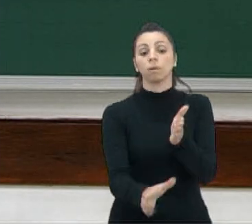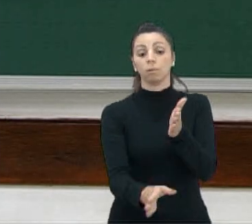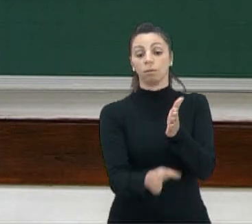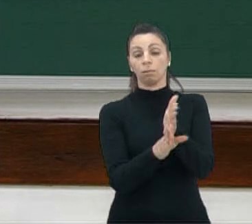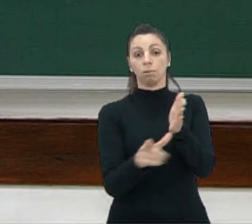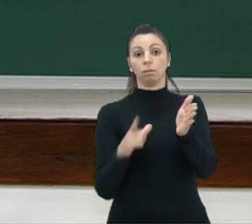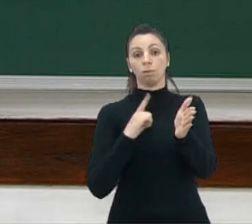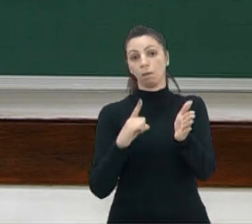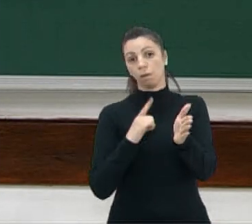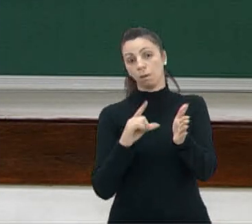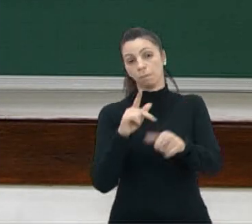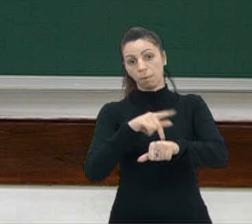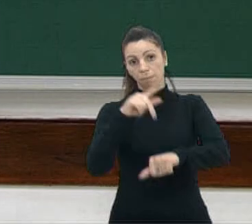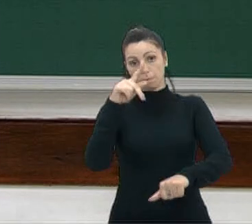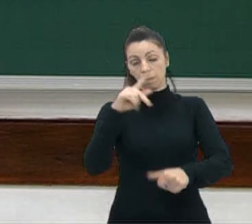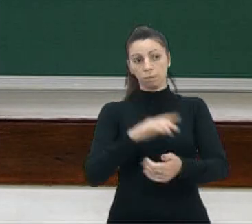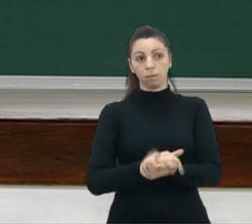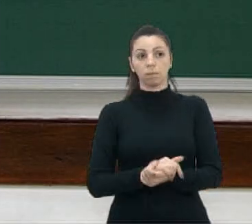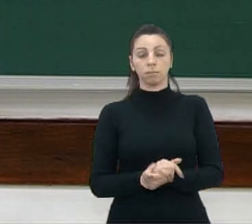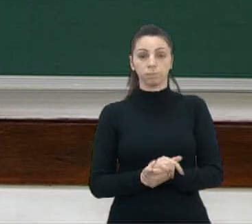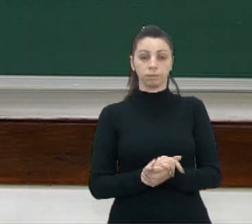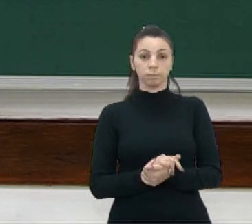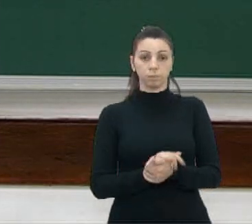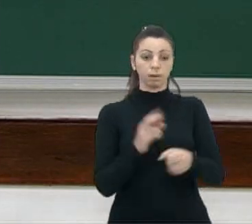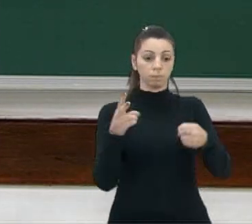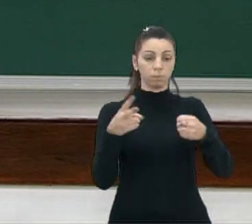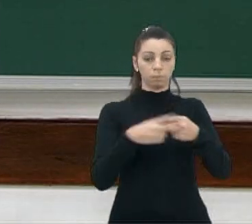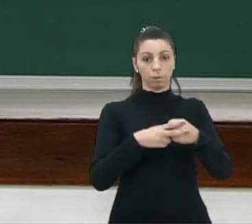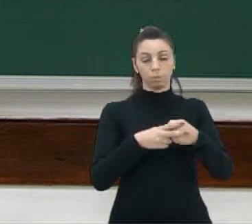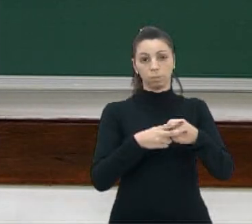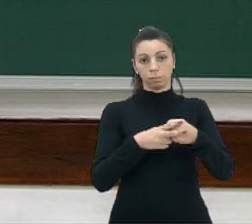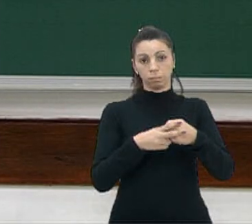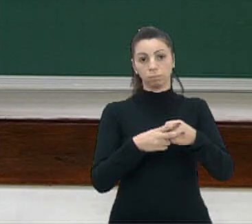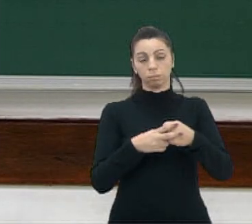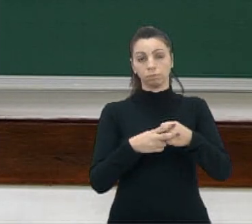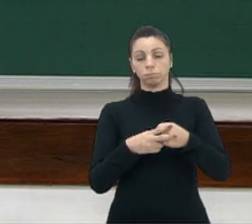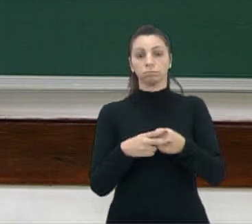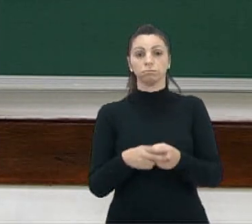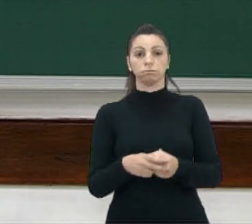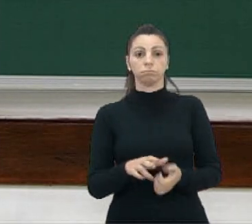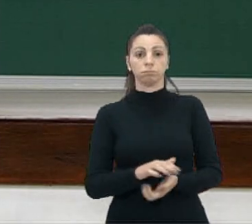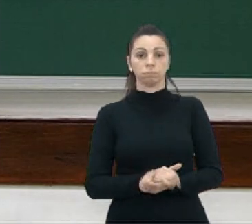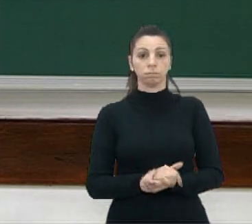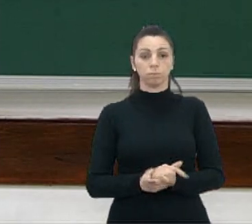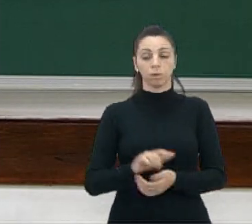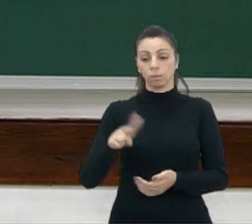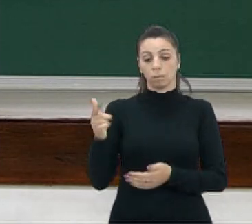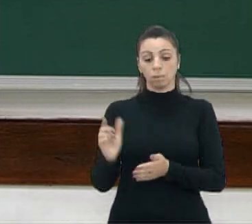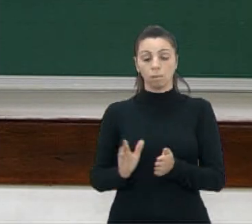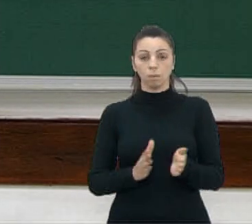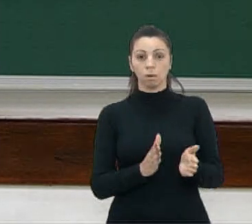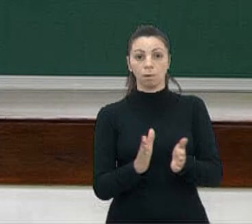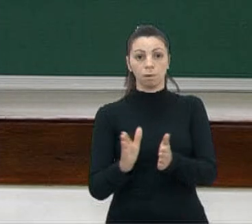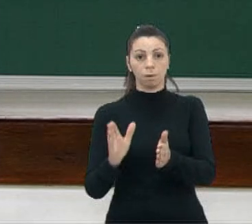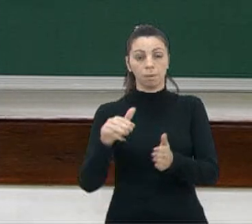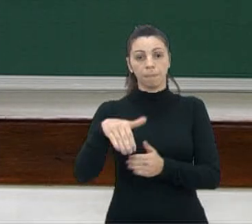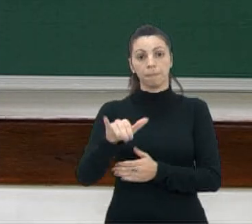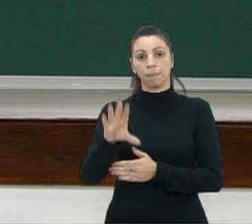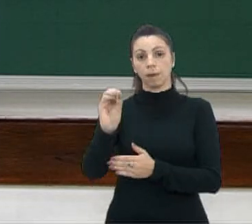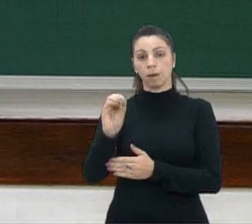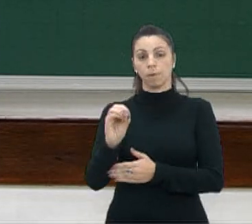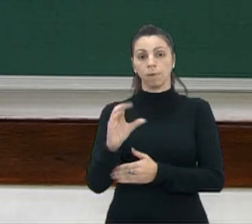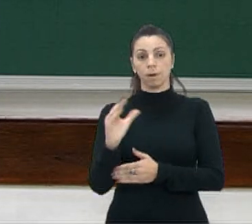me esquecerei. A outra oração, que no meio do caminho tinha uma pedra. Lembrando sempre que cada ocorrência verbal equivale a uma oração,